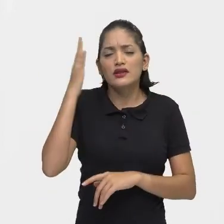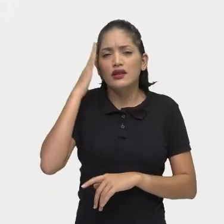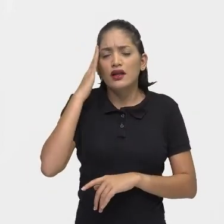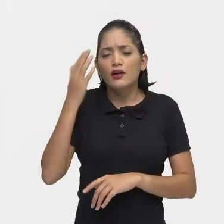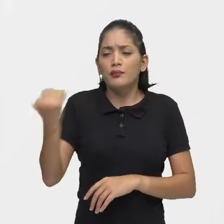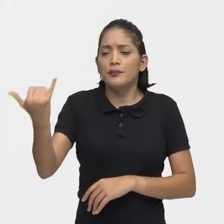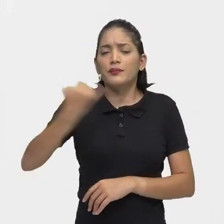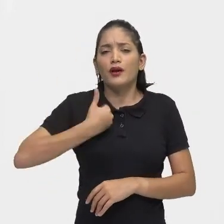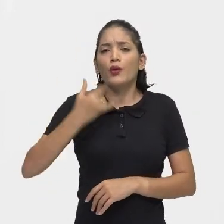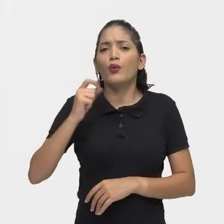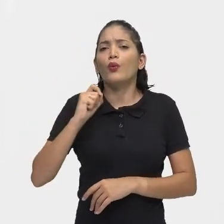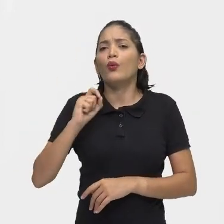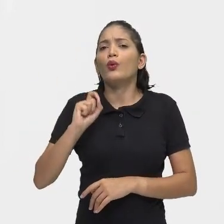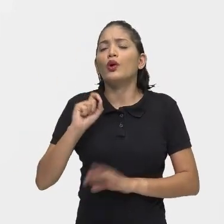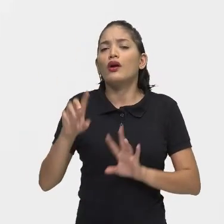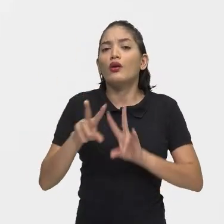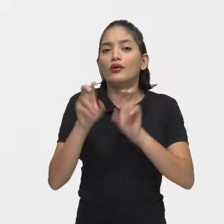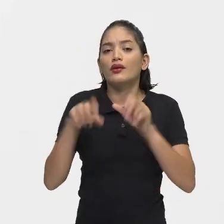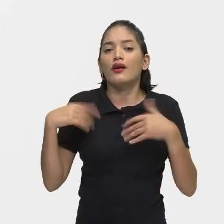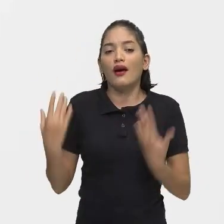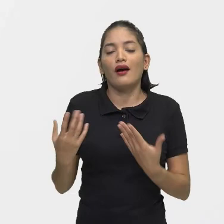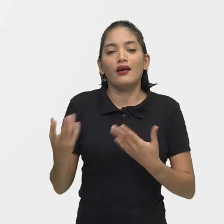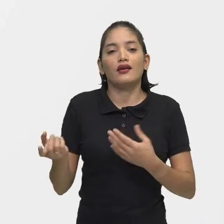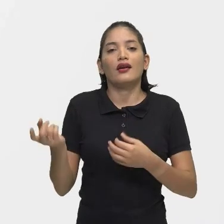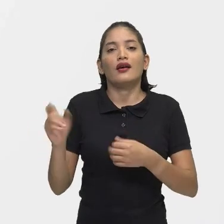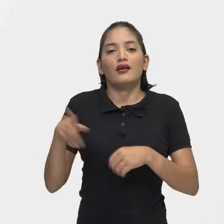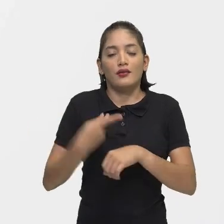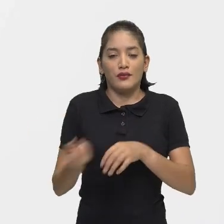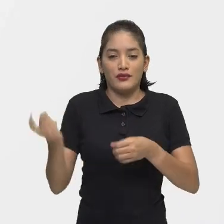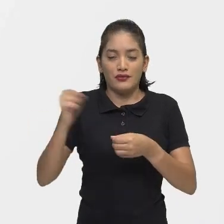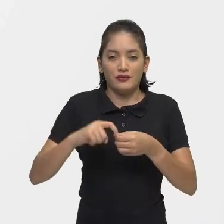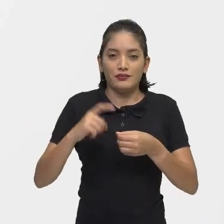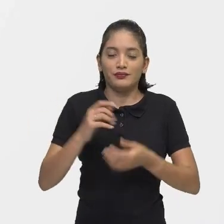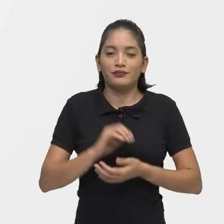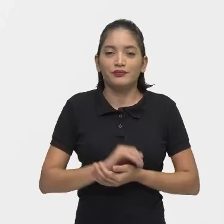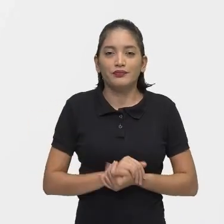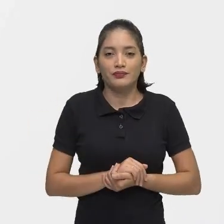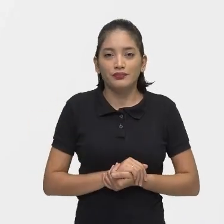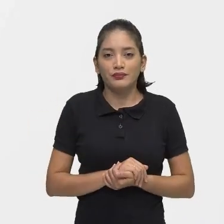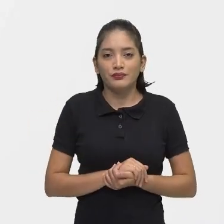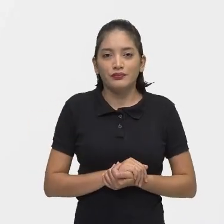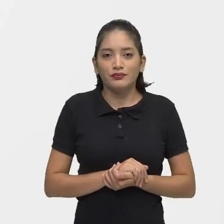dizer sobre o que se trata, ok? Daqui a pouquinho eu volto para comentar com vocês.